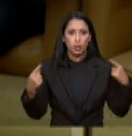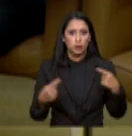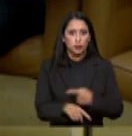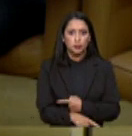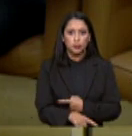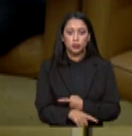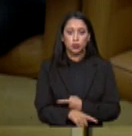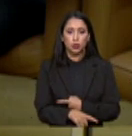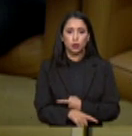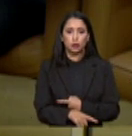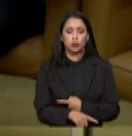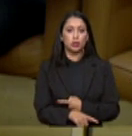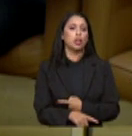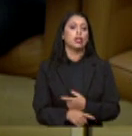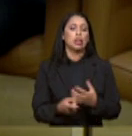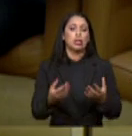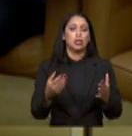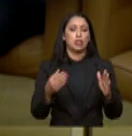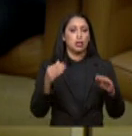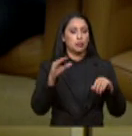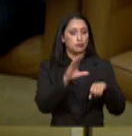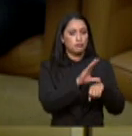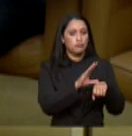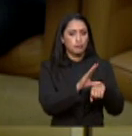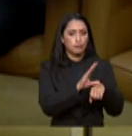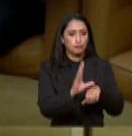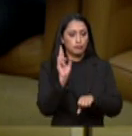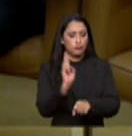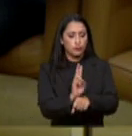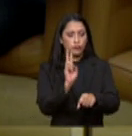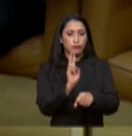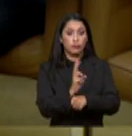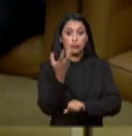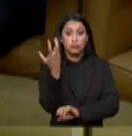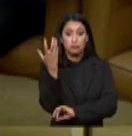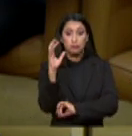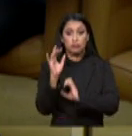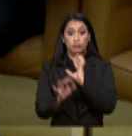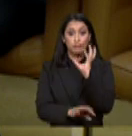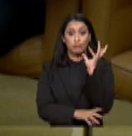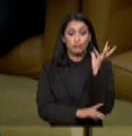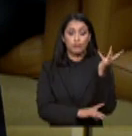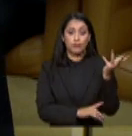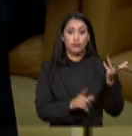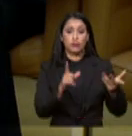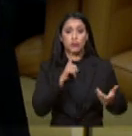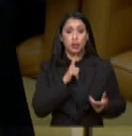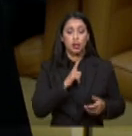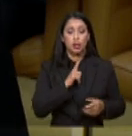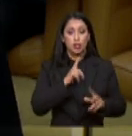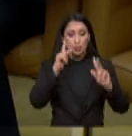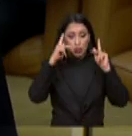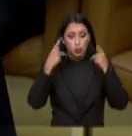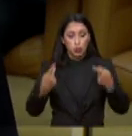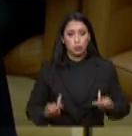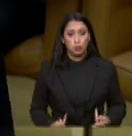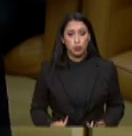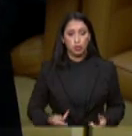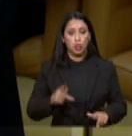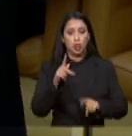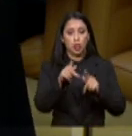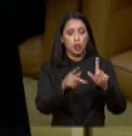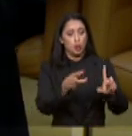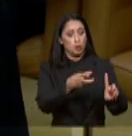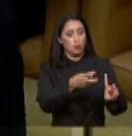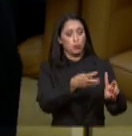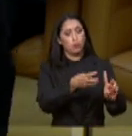conjunto, a DPF dos preceitos constitucionais relativos 54, à proteção ambiental, da ministra Carmen Lúcia, à proteção da pessoa humana, aos povos indígenas